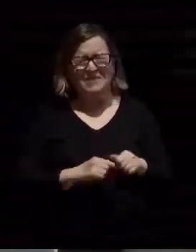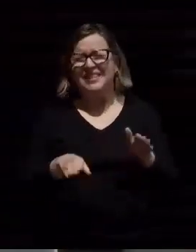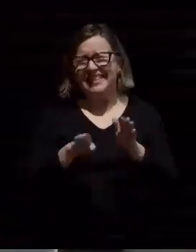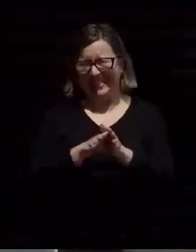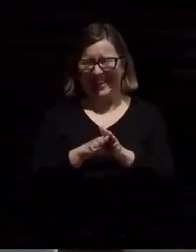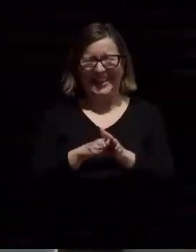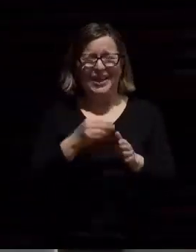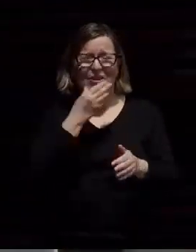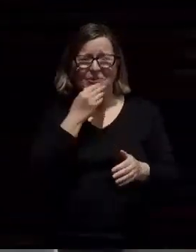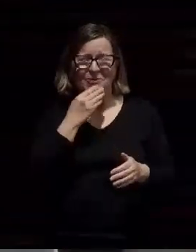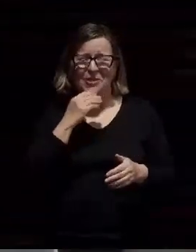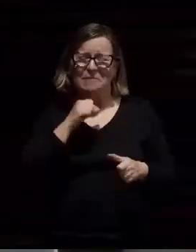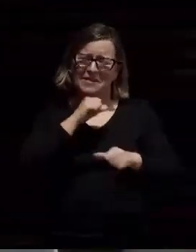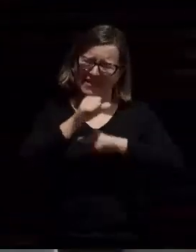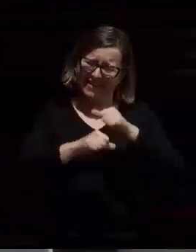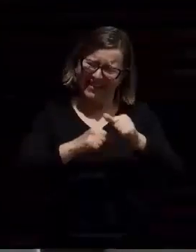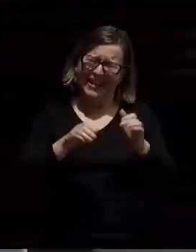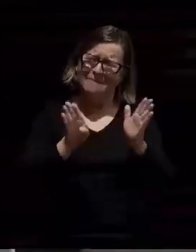Brincadeira.